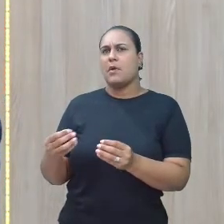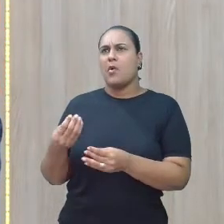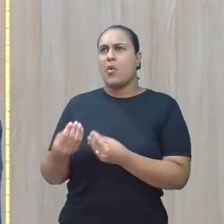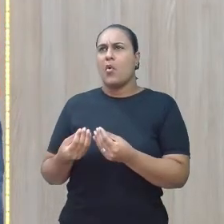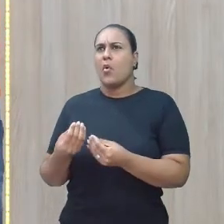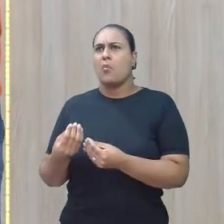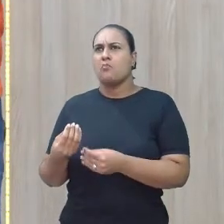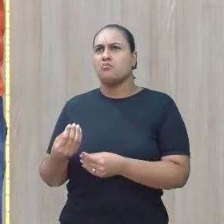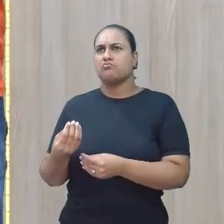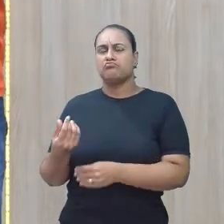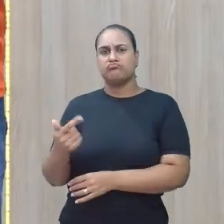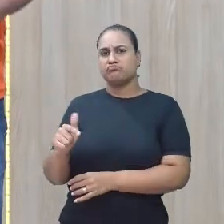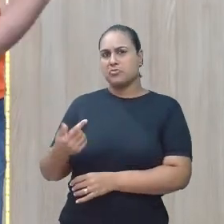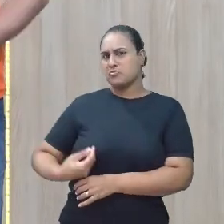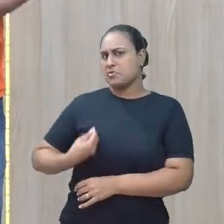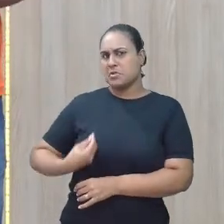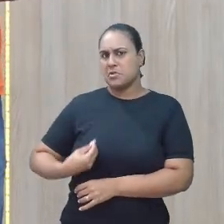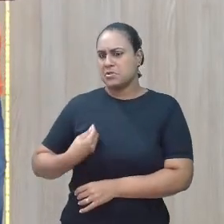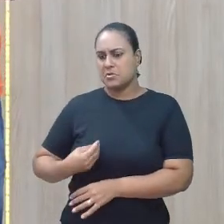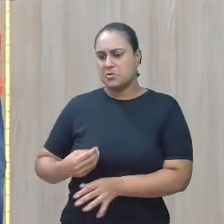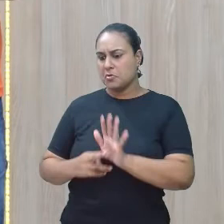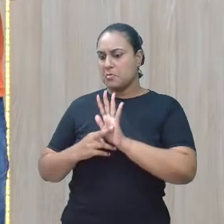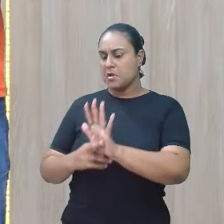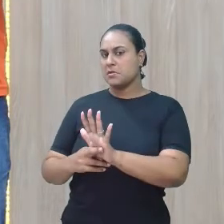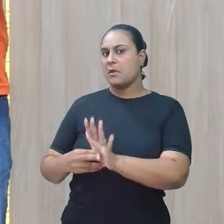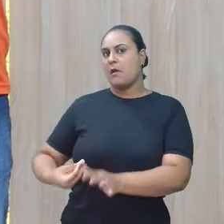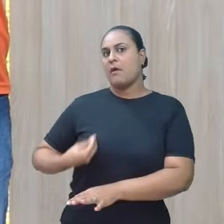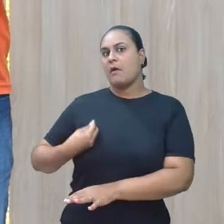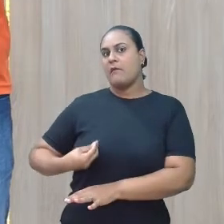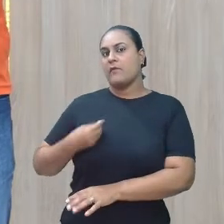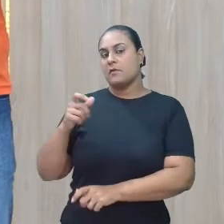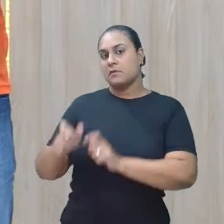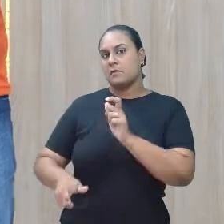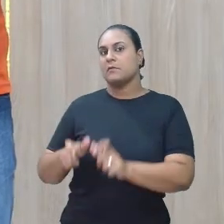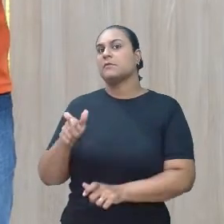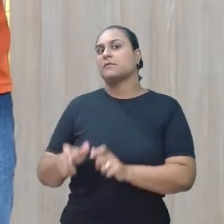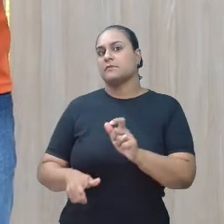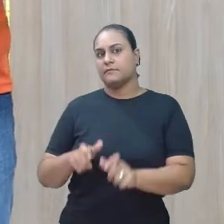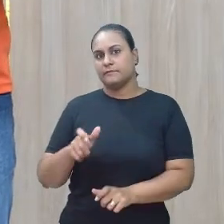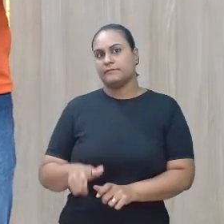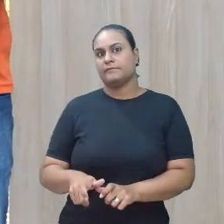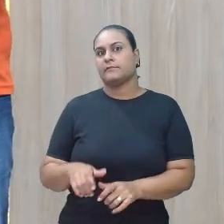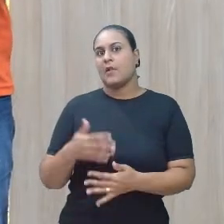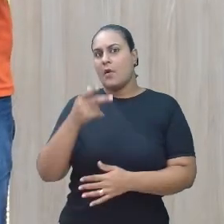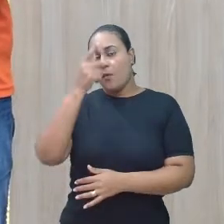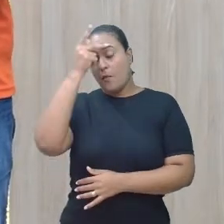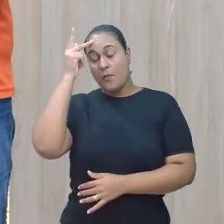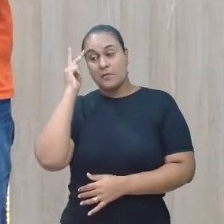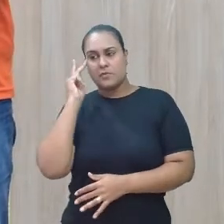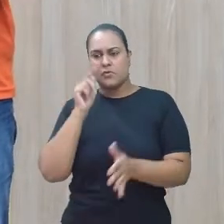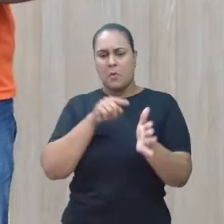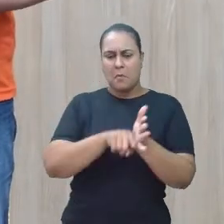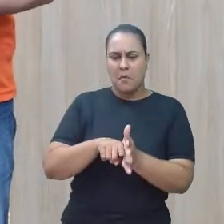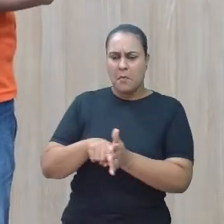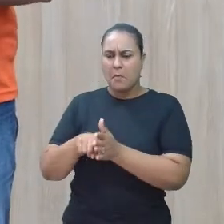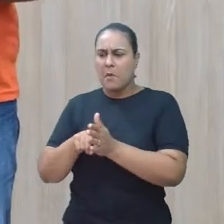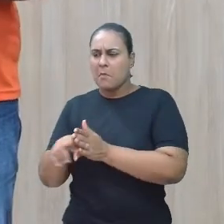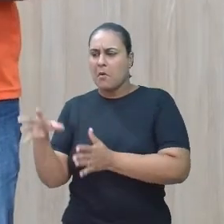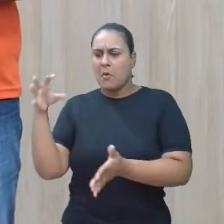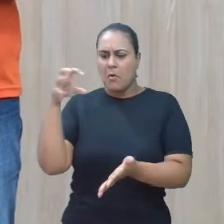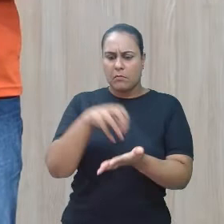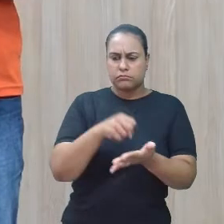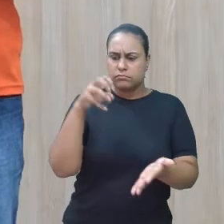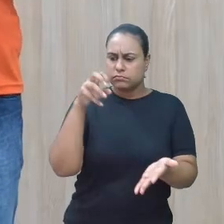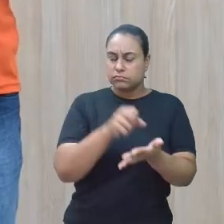viva, como ela não representasse bem a vida das pessoas. Mas era visto desse modo por alguns intelectuais que começaram a registrar, a fazer